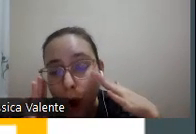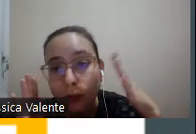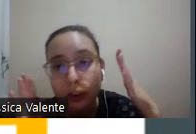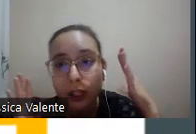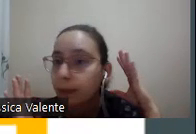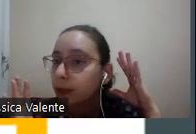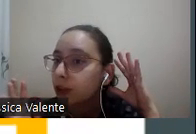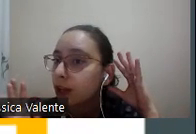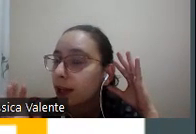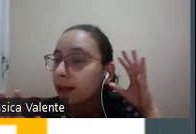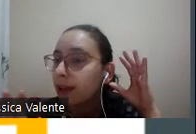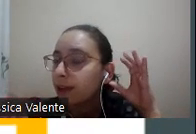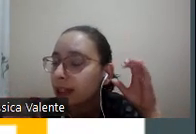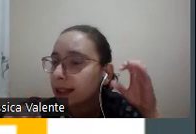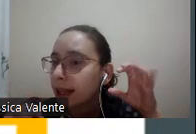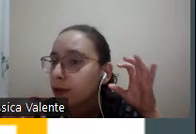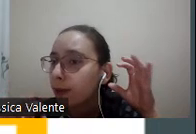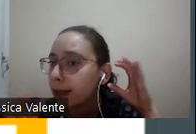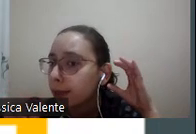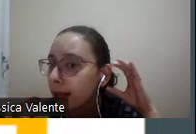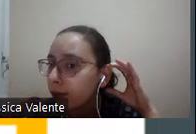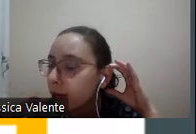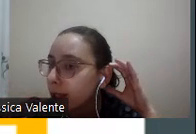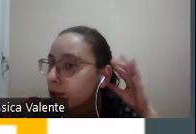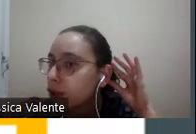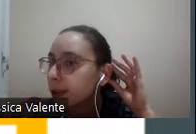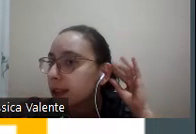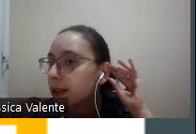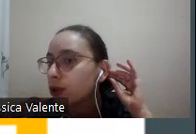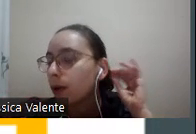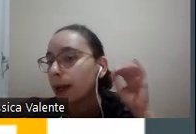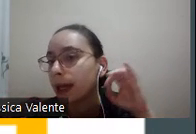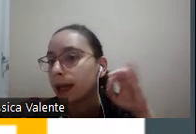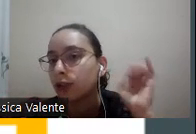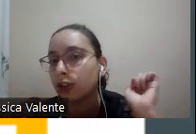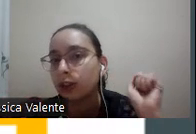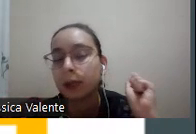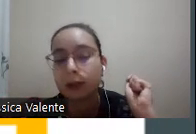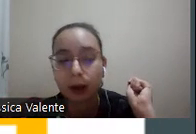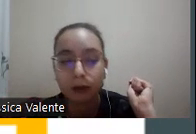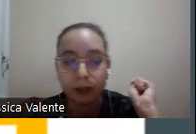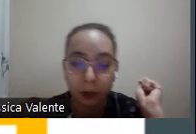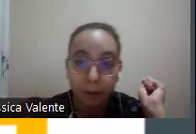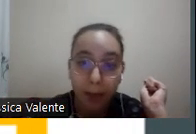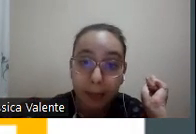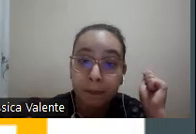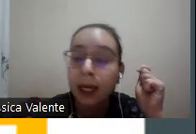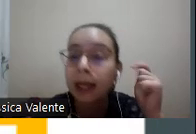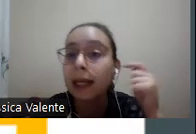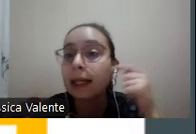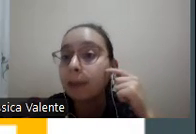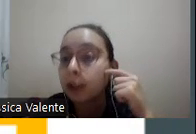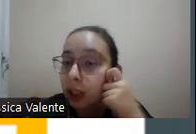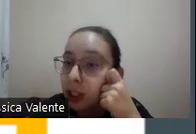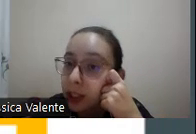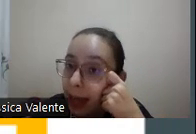uso óculos, já tem pessoas que vai envelhecendo, de velhinho, bem velhinho, já precisa de um aparelho auditivo, porque não está ouvindo muito bem.